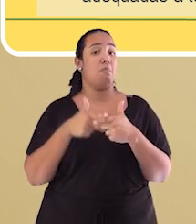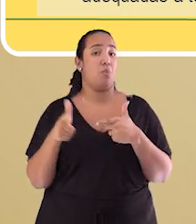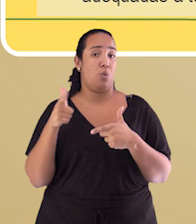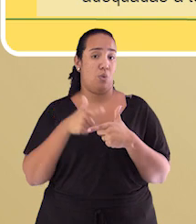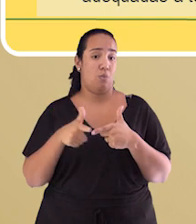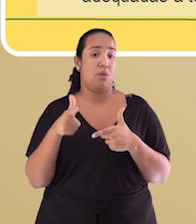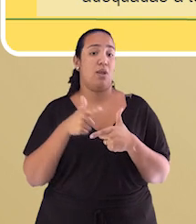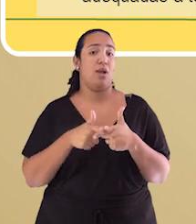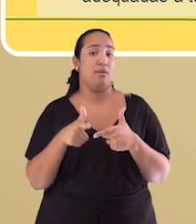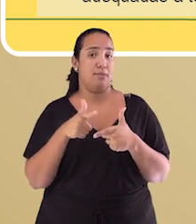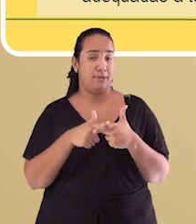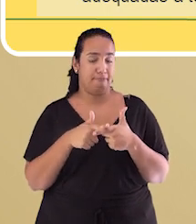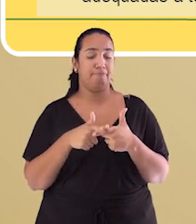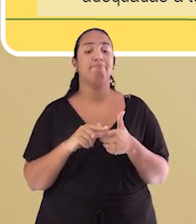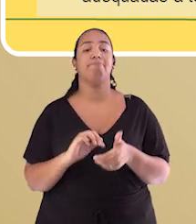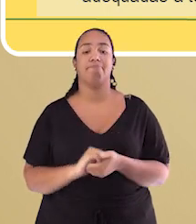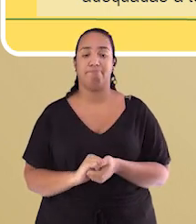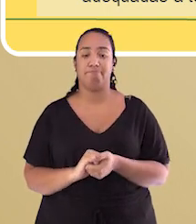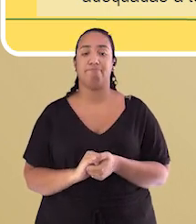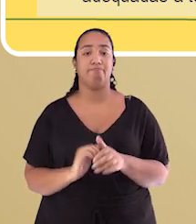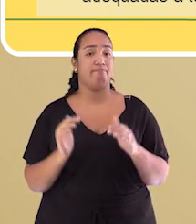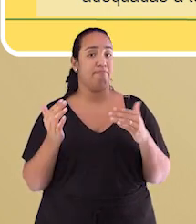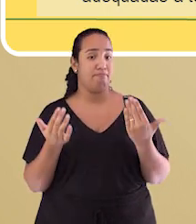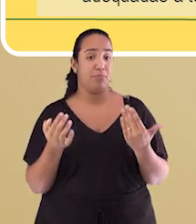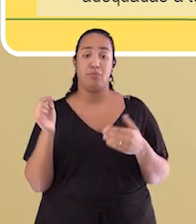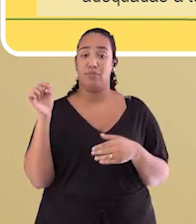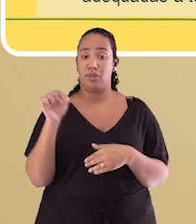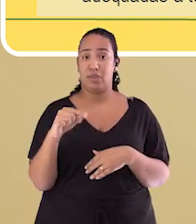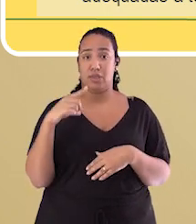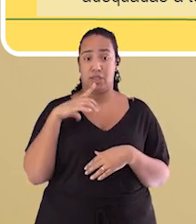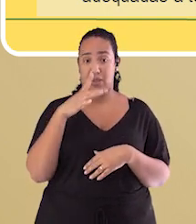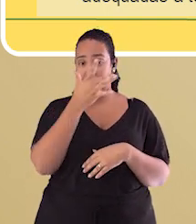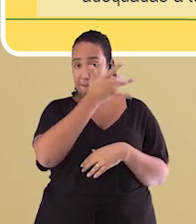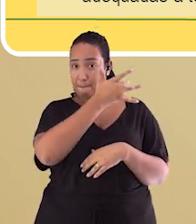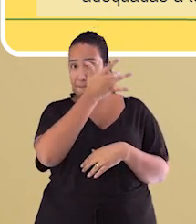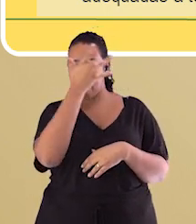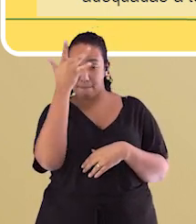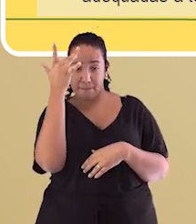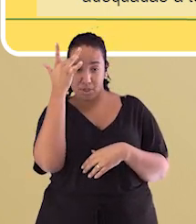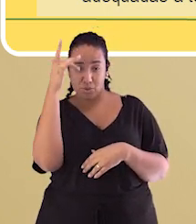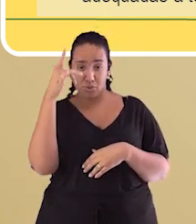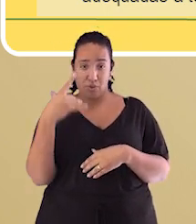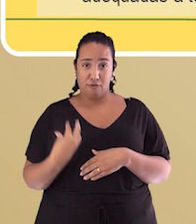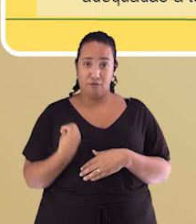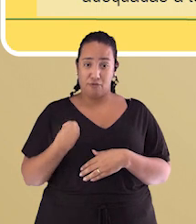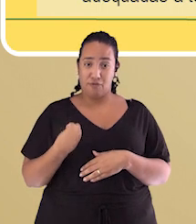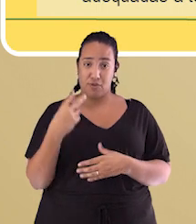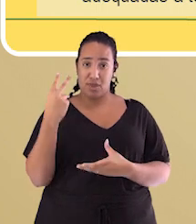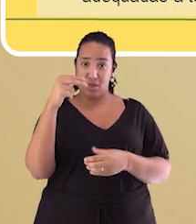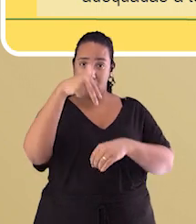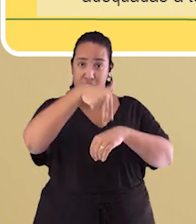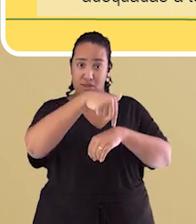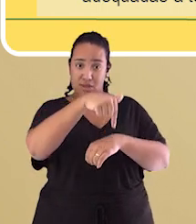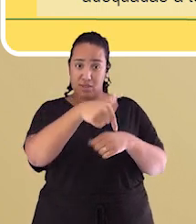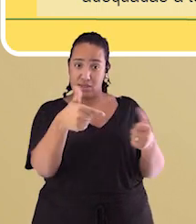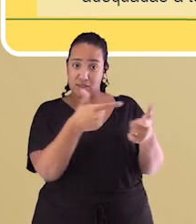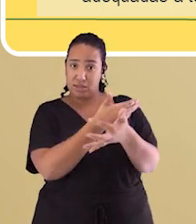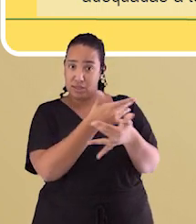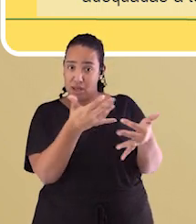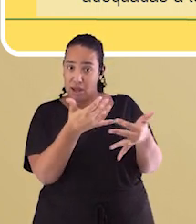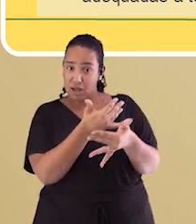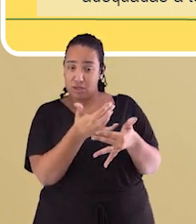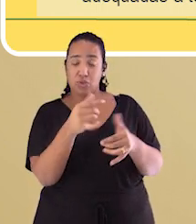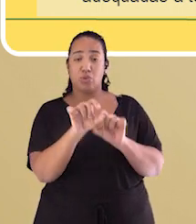problemas urbanos. Juntamente com essa maior quantidade de pessoas vivendo nas cidades, começam a